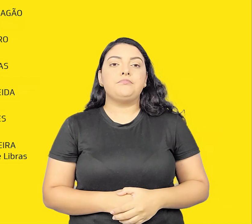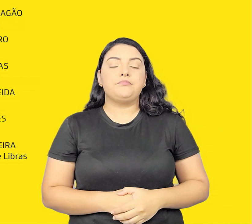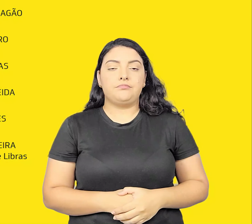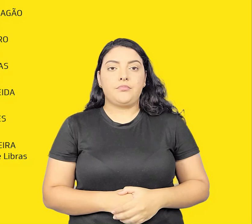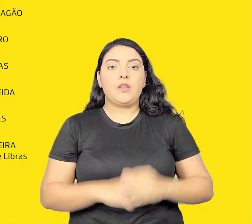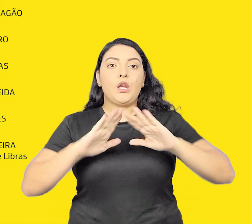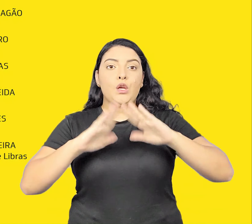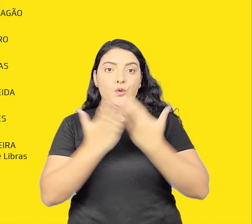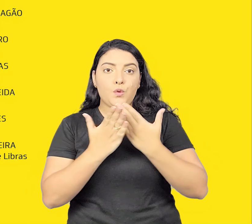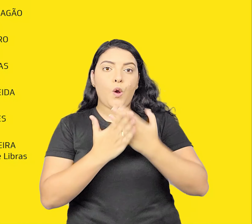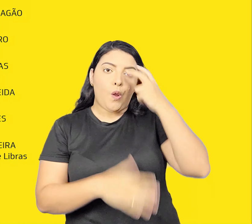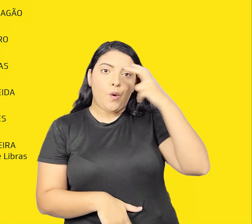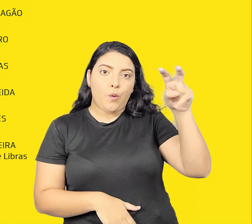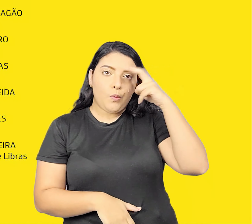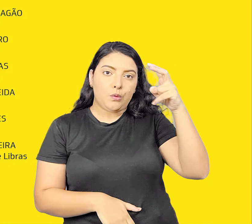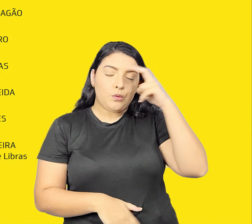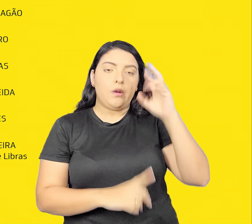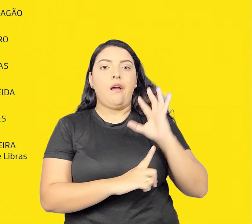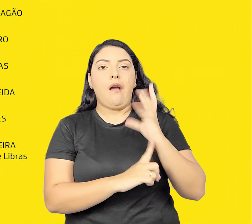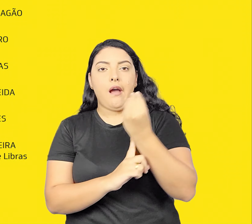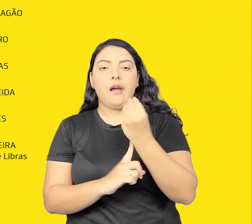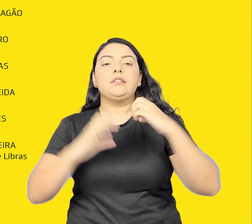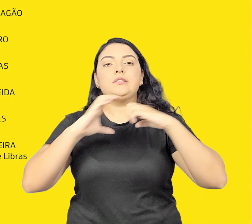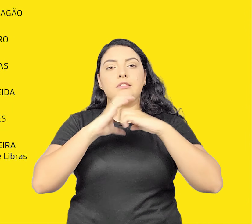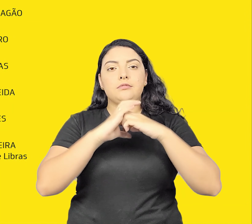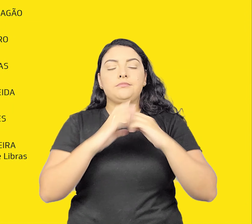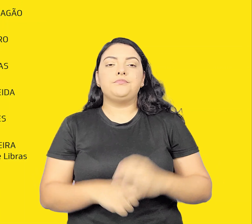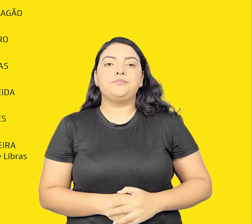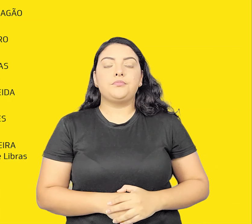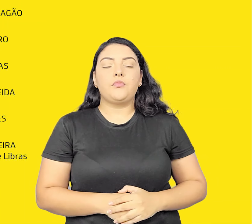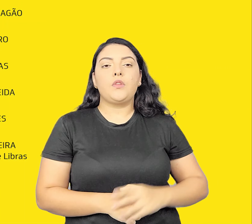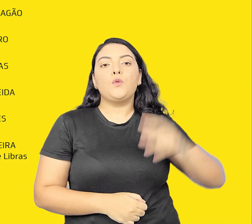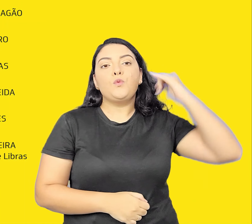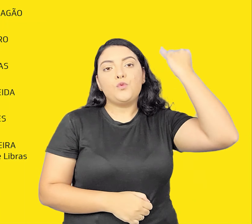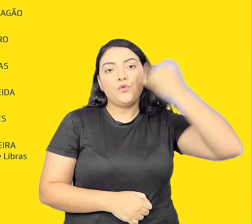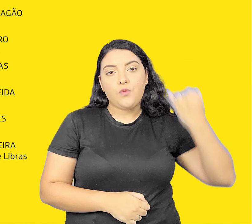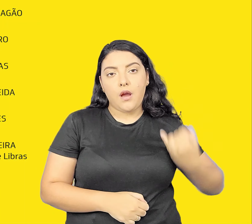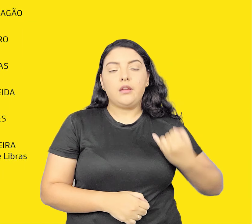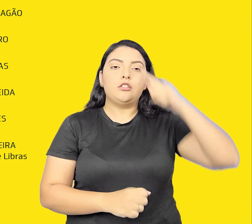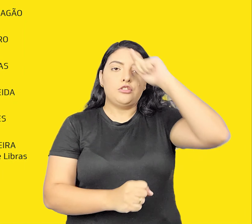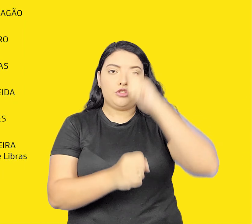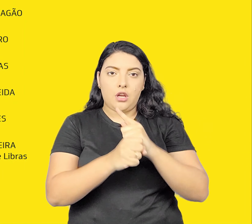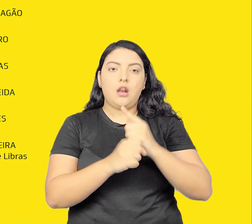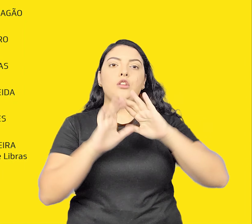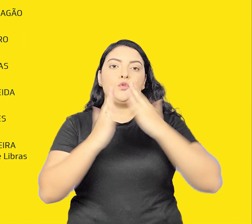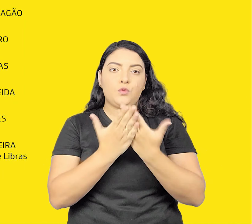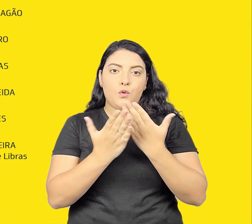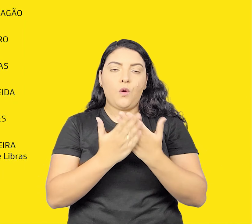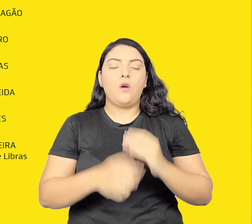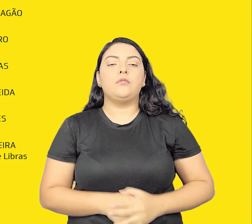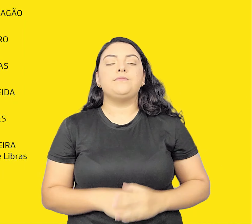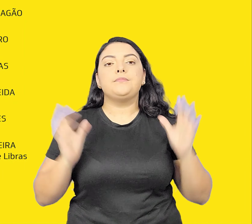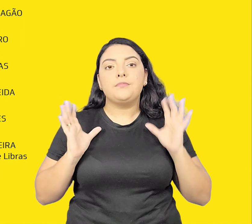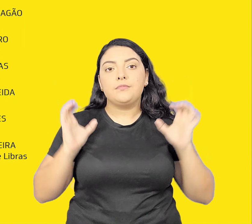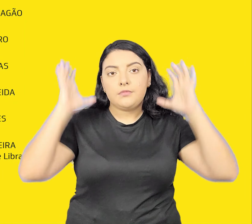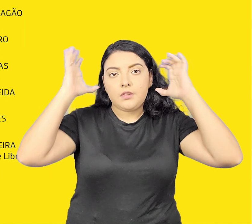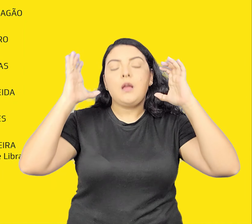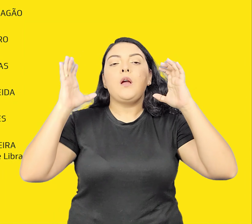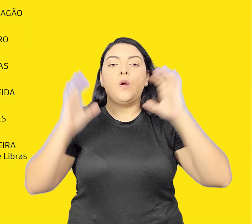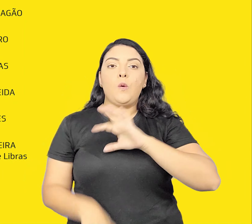Escola de Cultura e Artes CCBJ Joaquim Araújo Gerência da Escola de Cultura e Artes